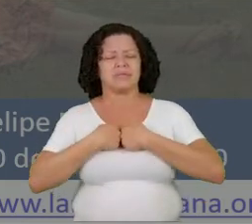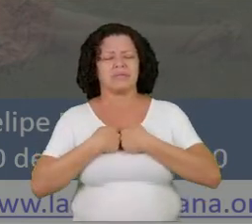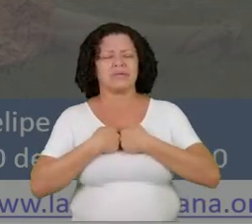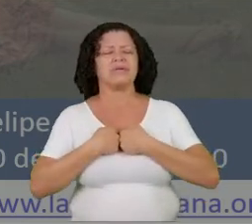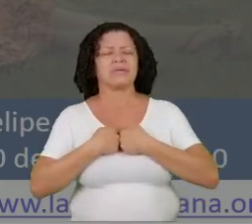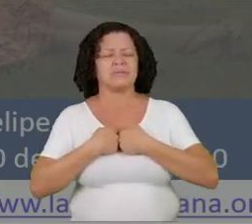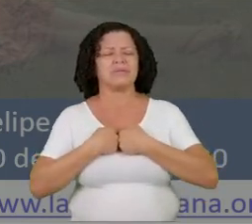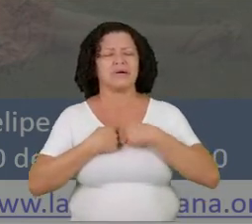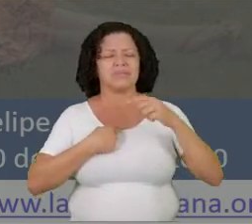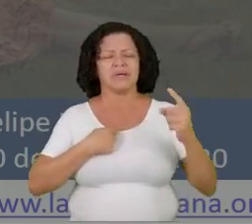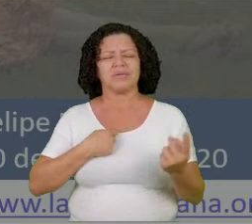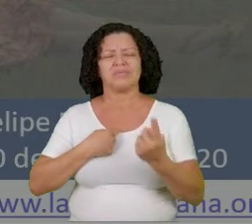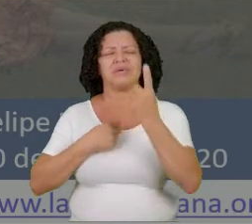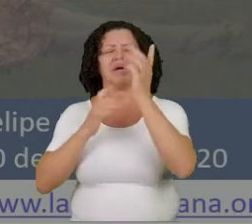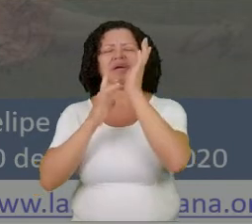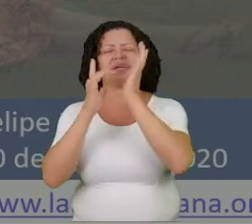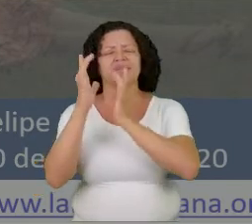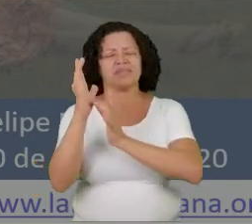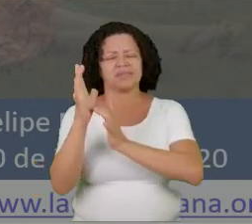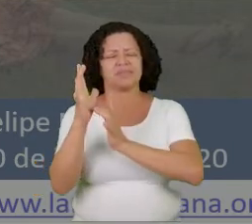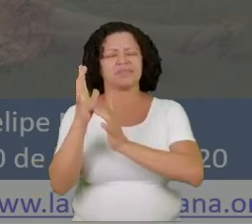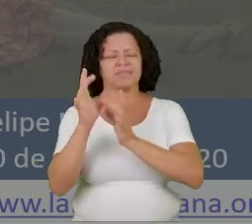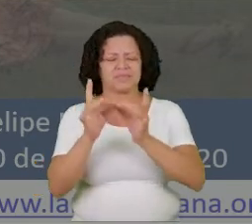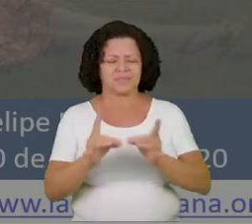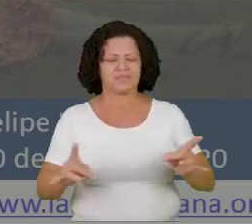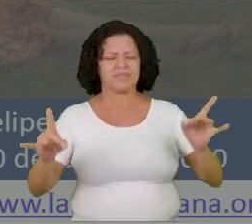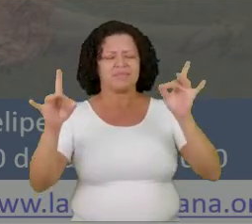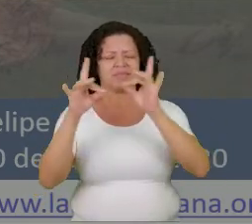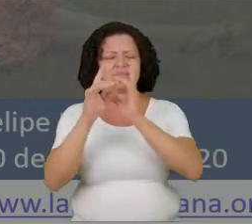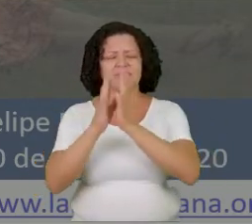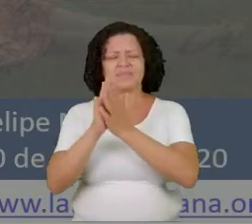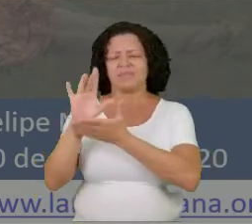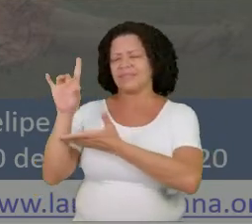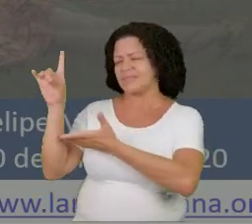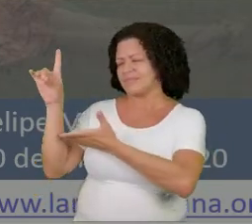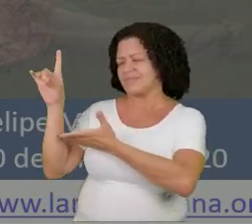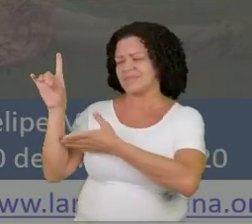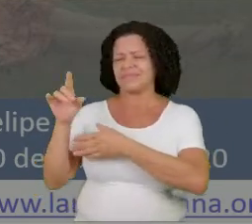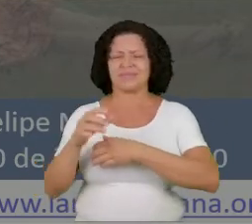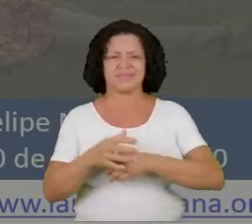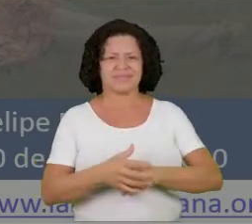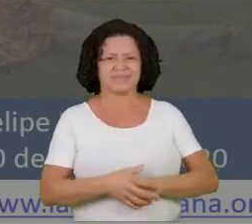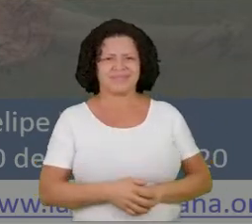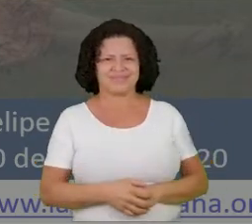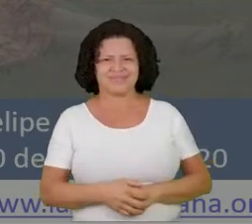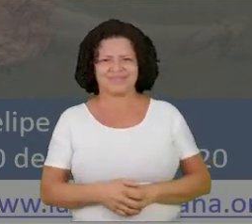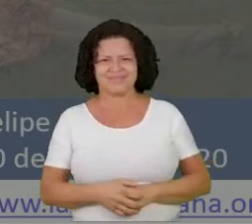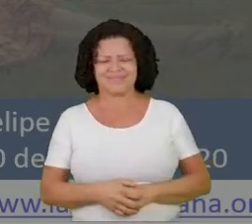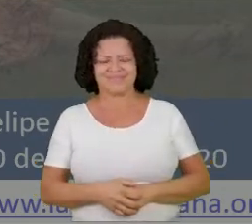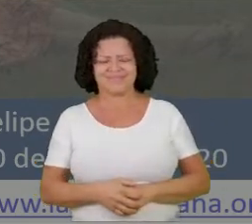trazidos pelo Mestre Jesus Cristo. Que assim seja, com a graça de Deus.